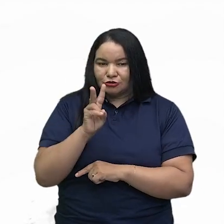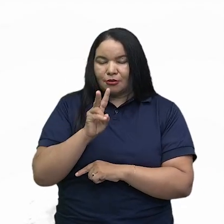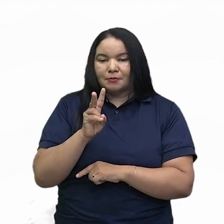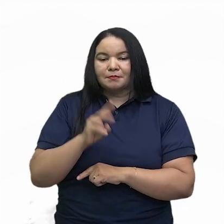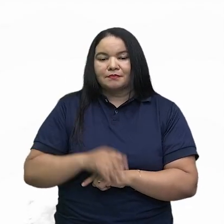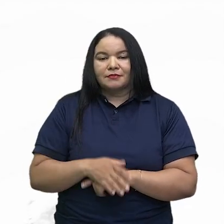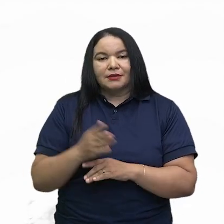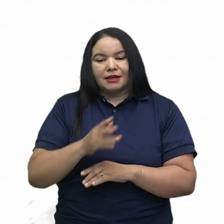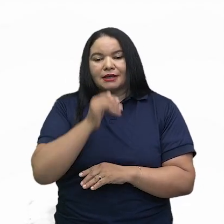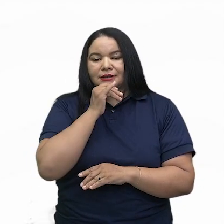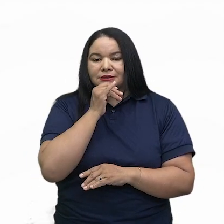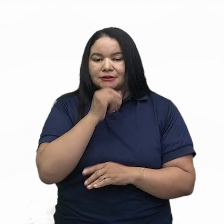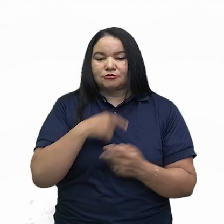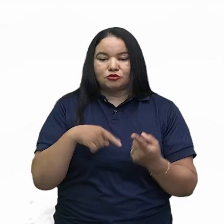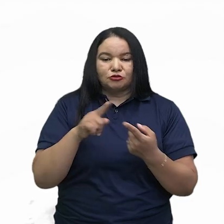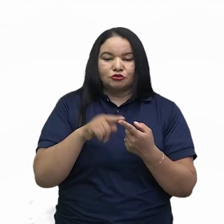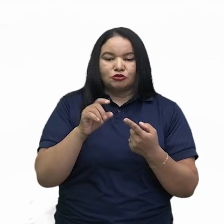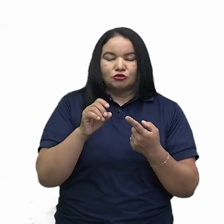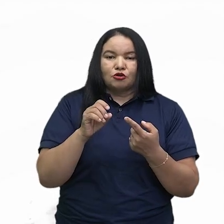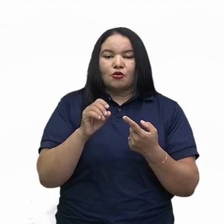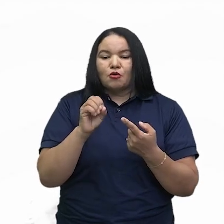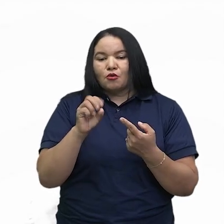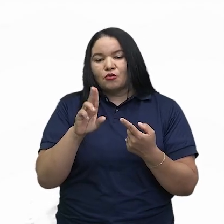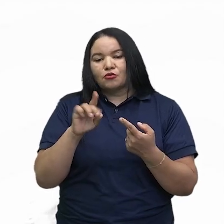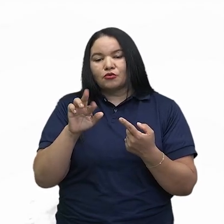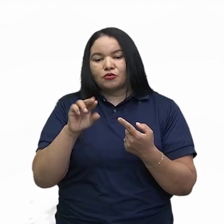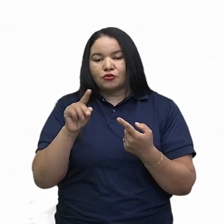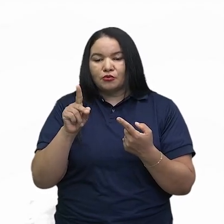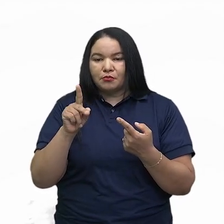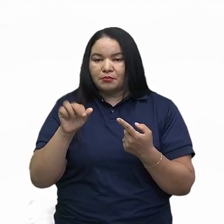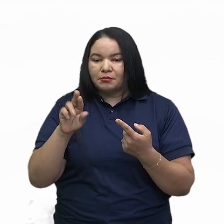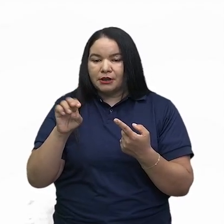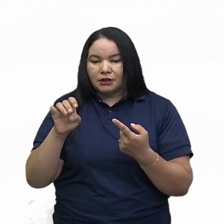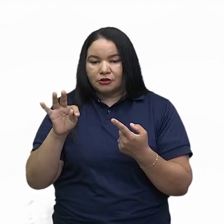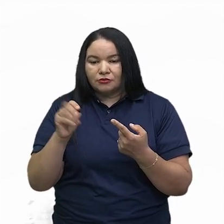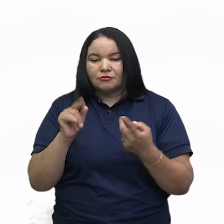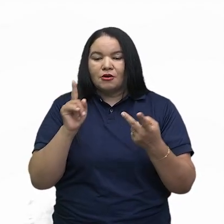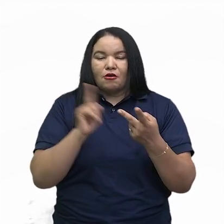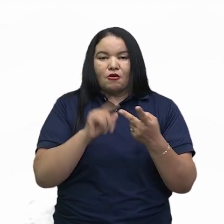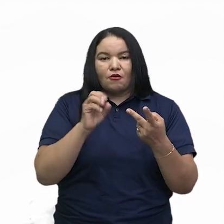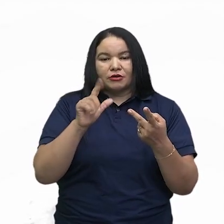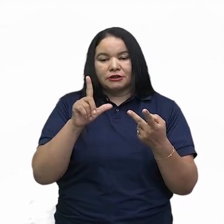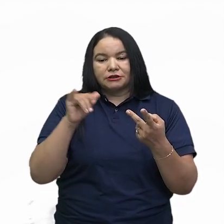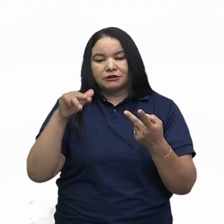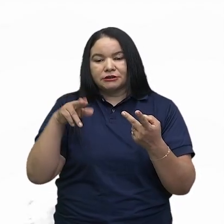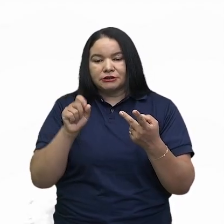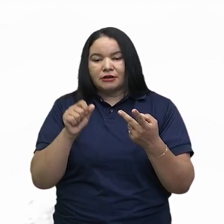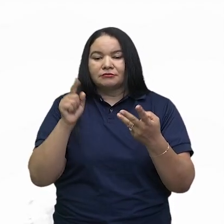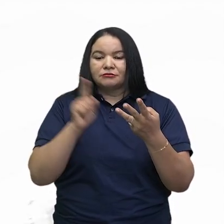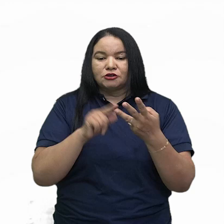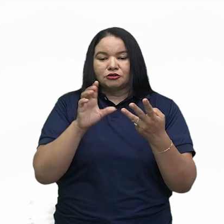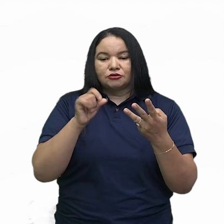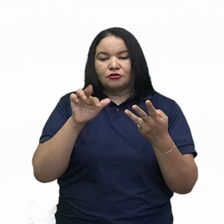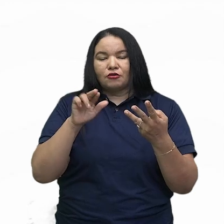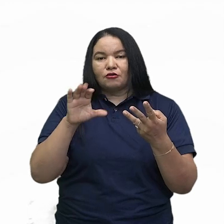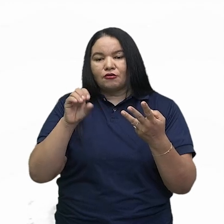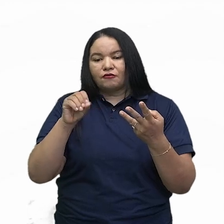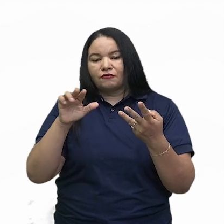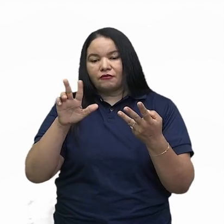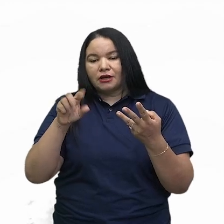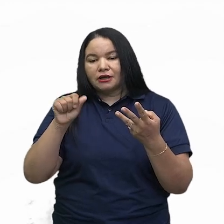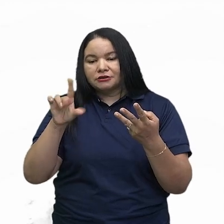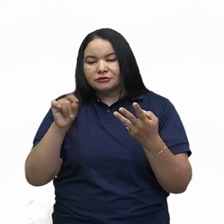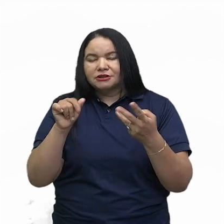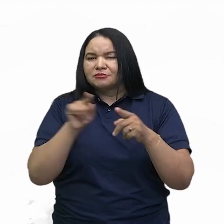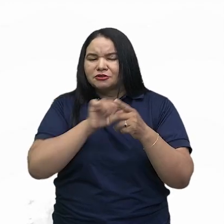E a gente tem exemplos como Ouro Preto, Olinda, o Corcovado, entre outros, que você olha aquela estrutura e